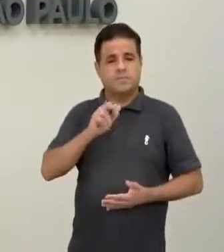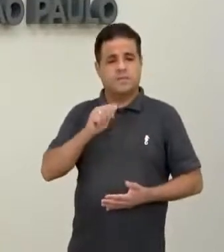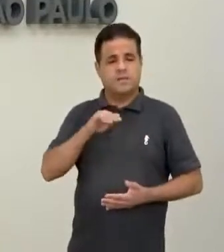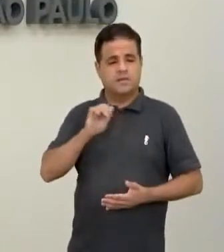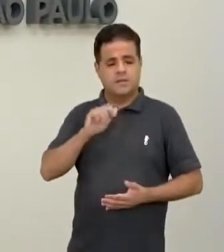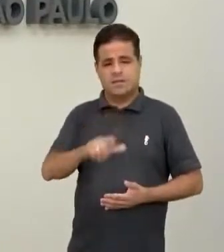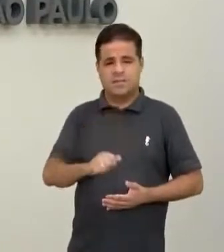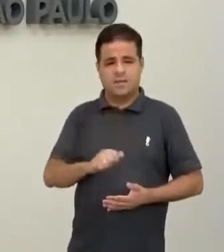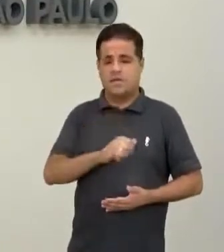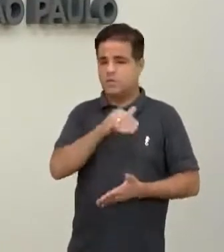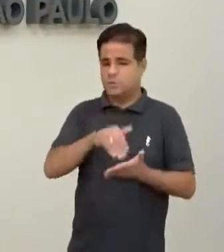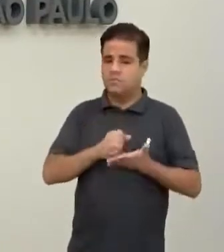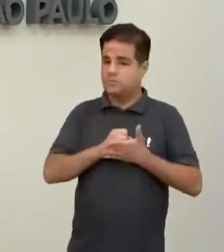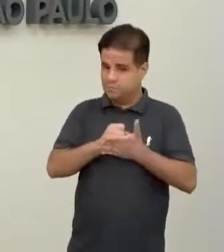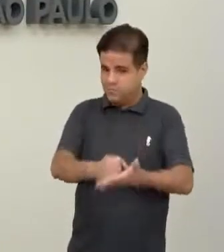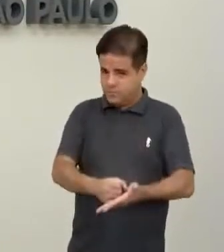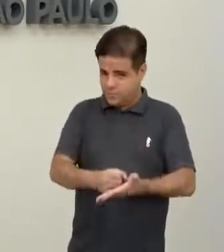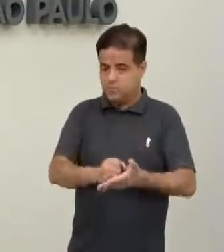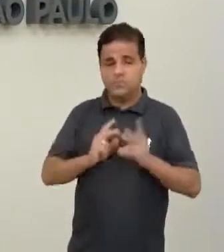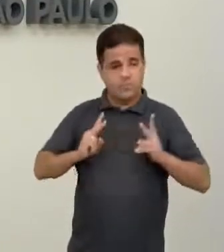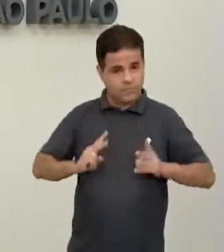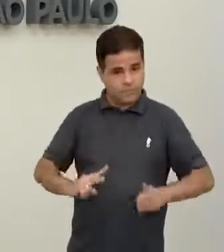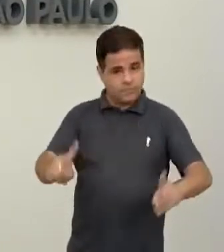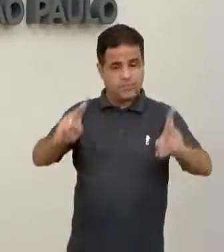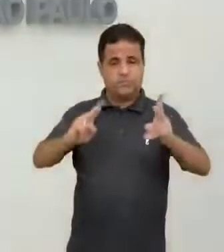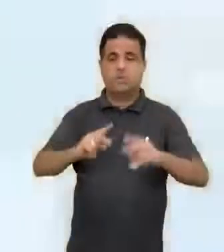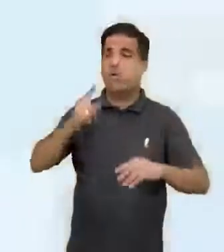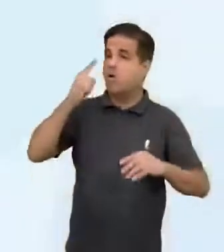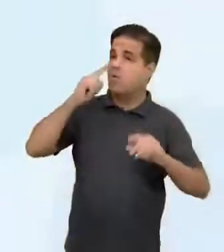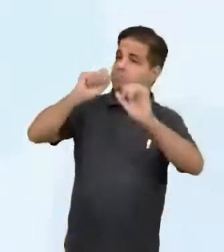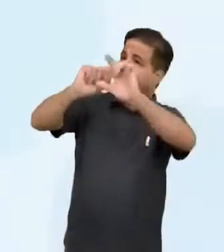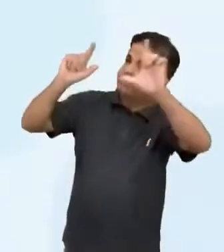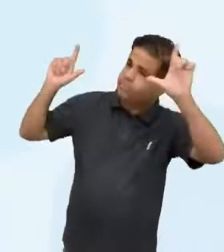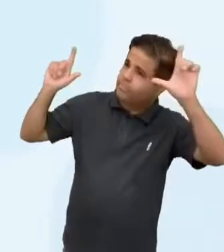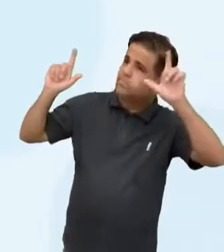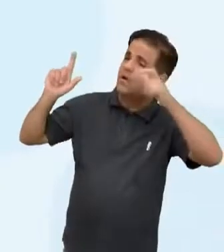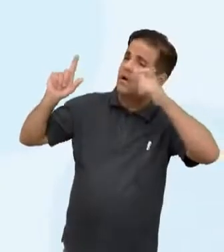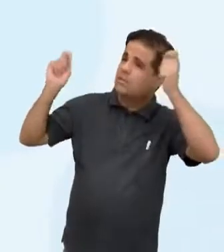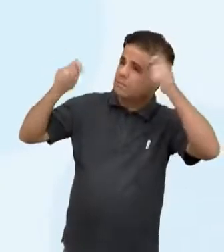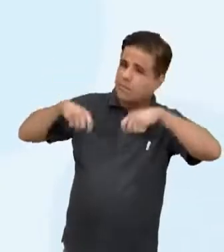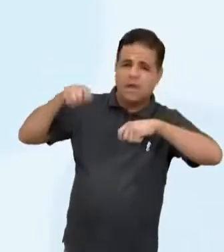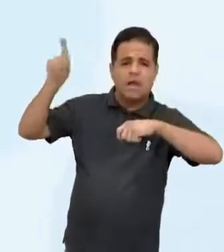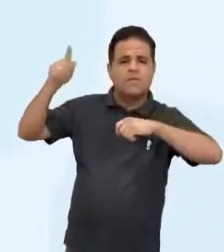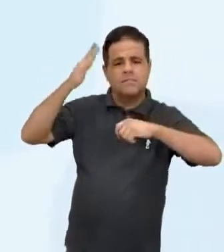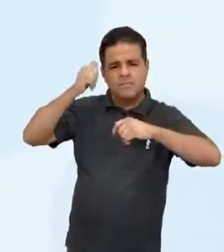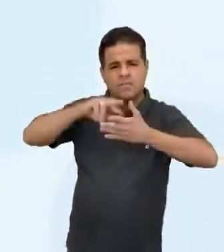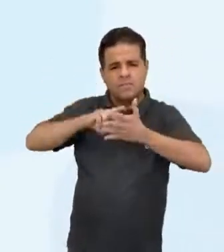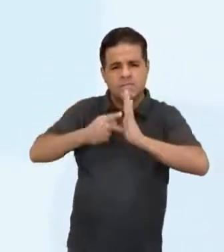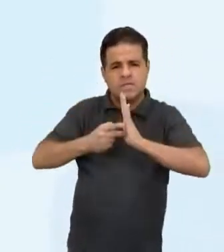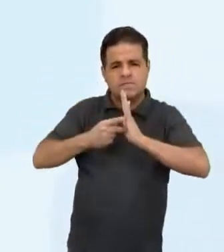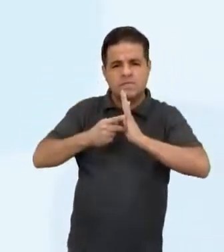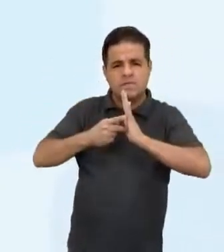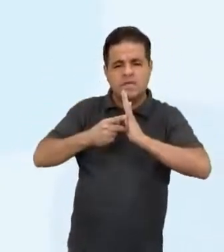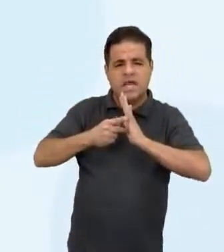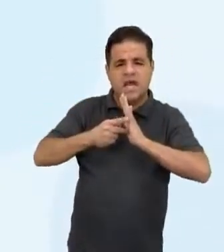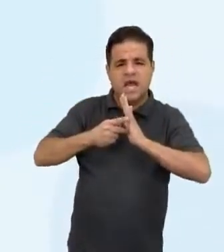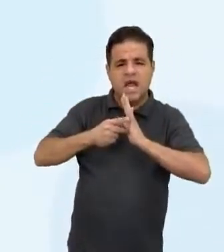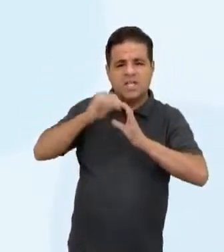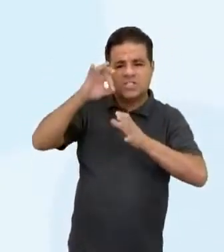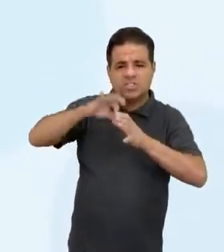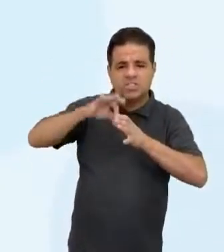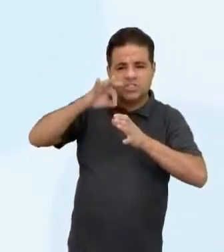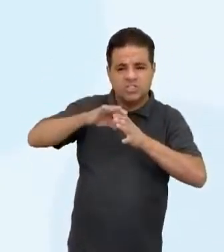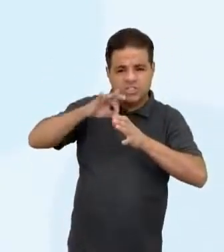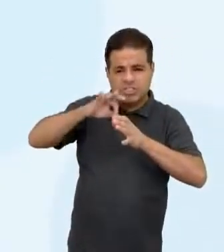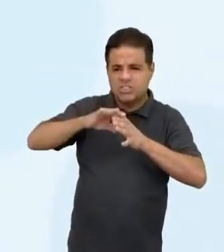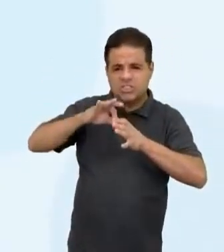aqui. Vamos prosseguir então? Para essa tela agora, ó. Você sabe o que significa chá de cadeira?